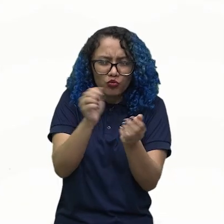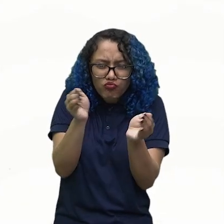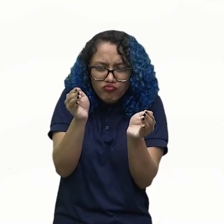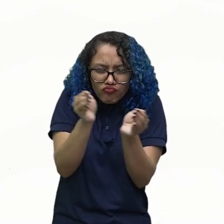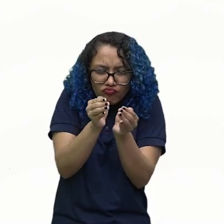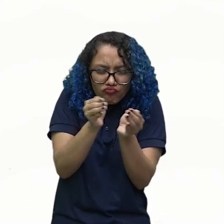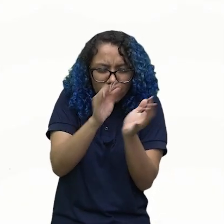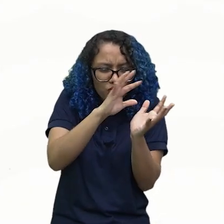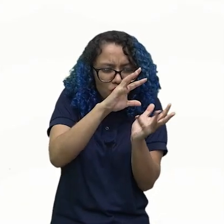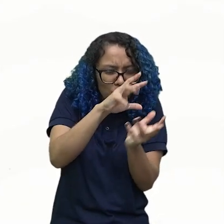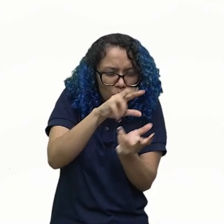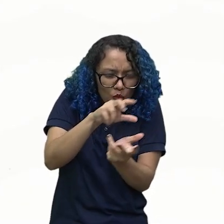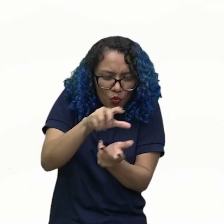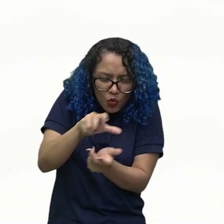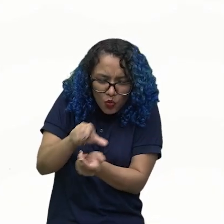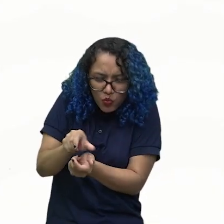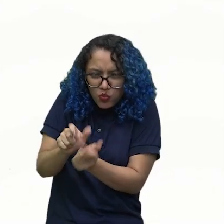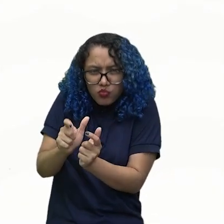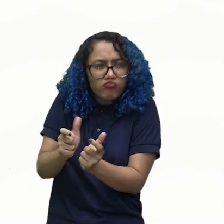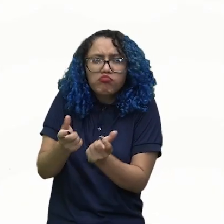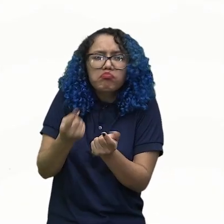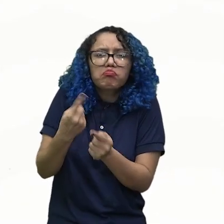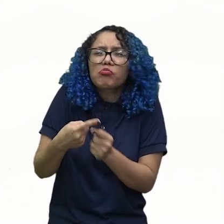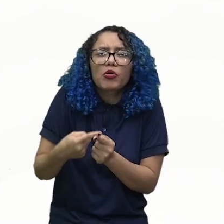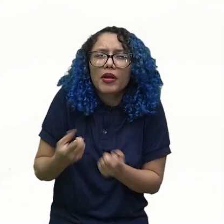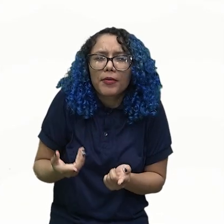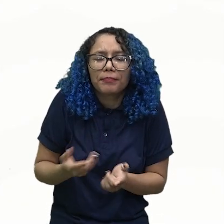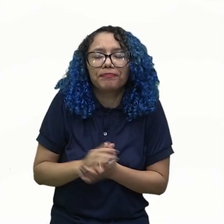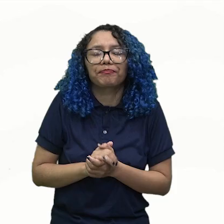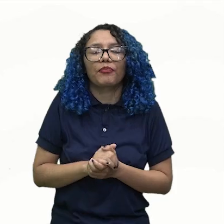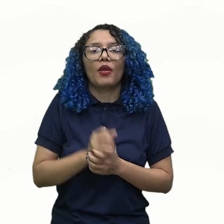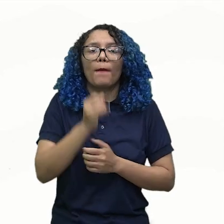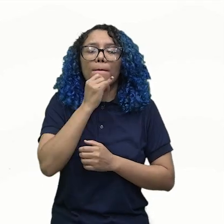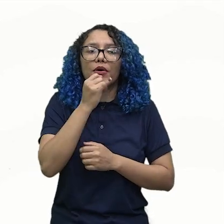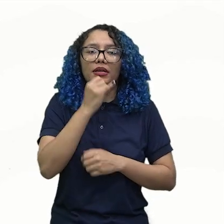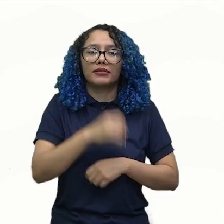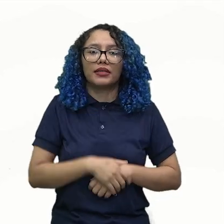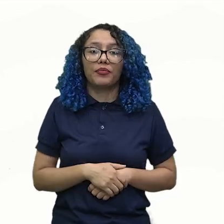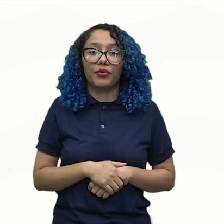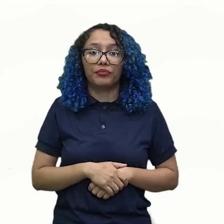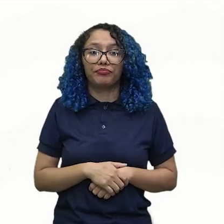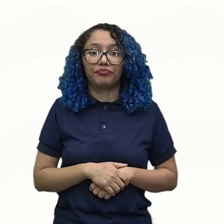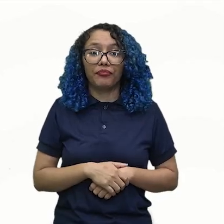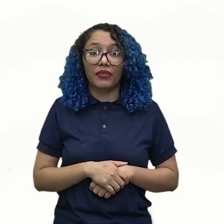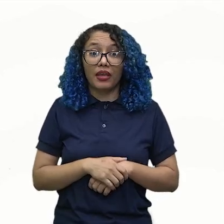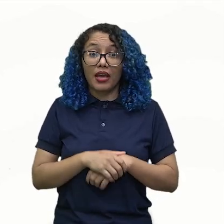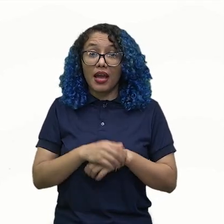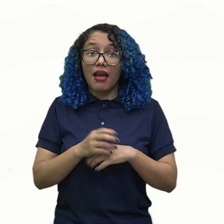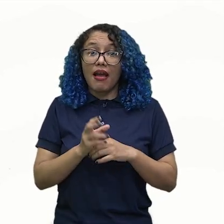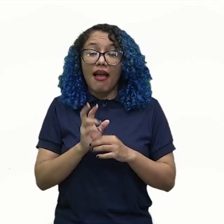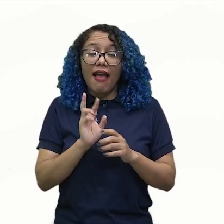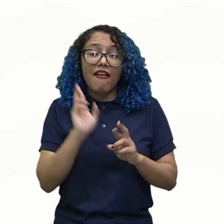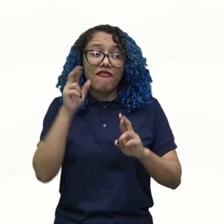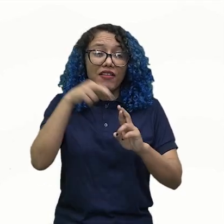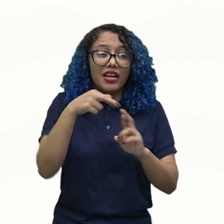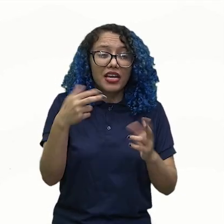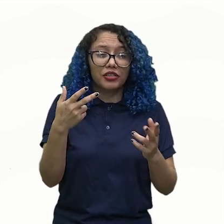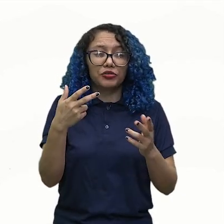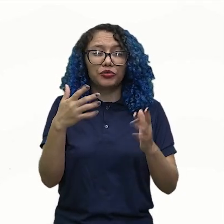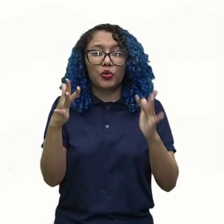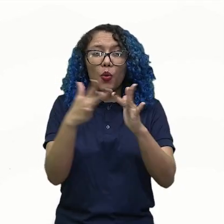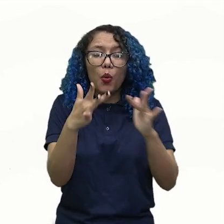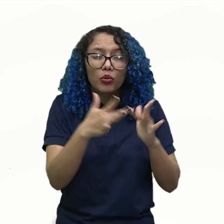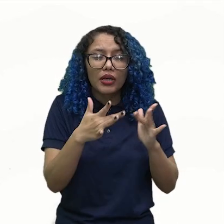de fato, professor? Olha, se a gente levar em consideração a velocidade de conexão entre os lugares, sim. Lá em